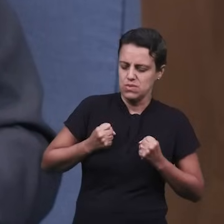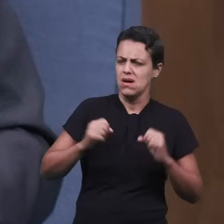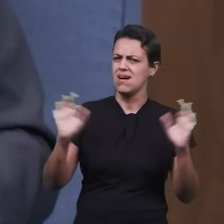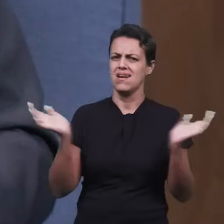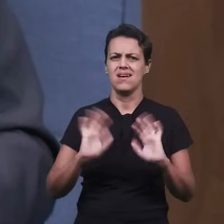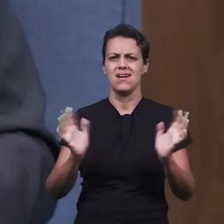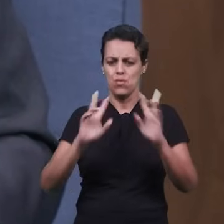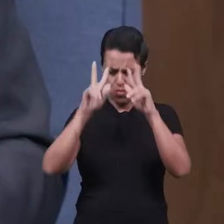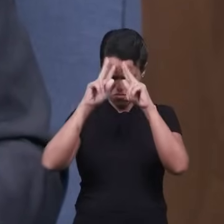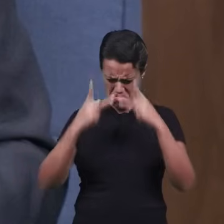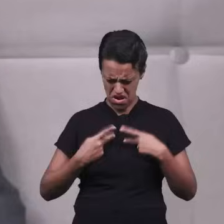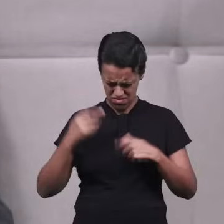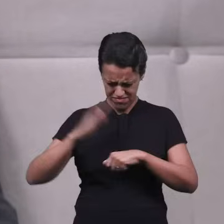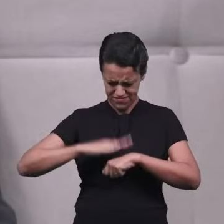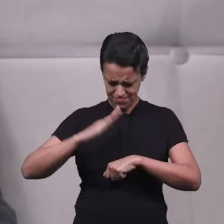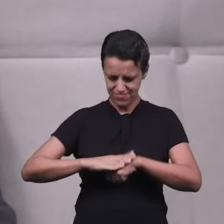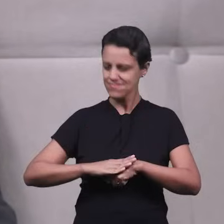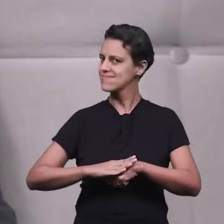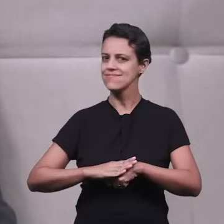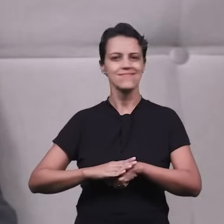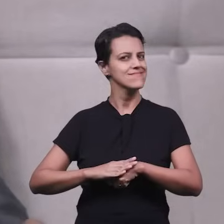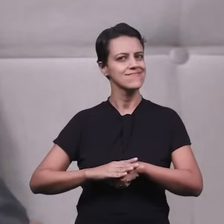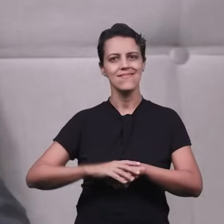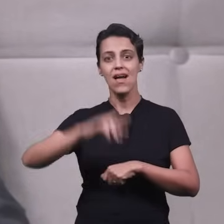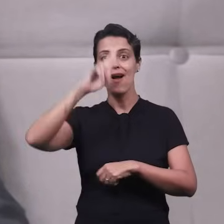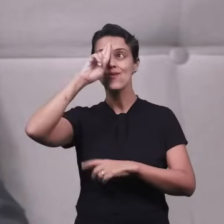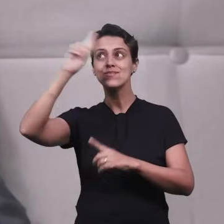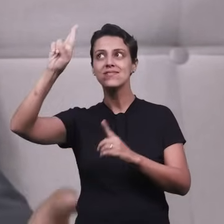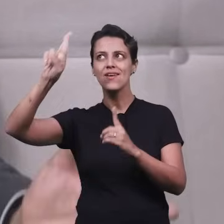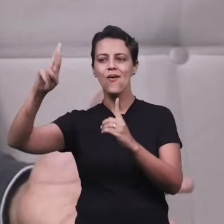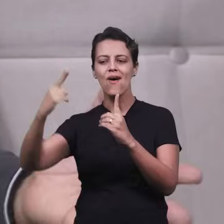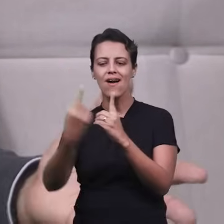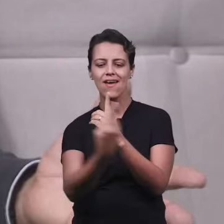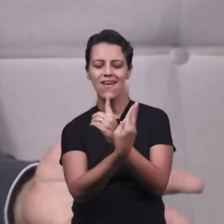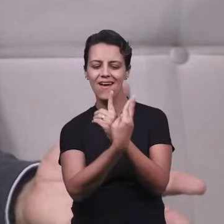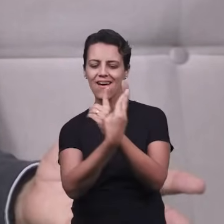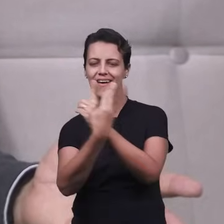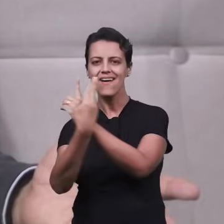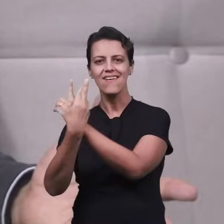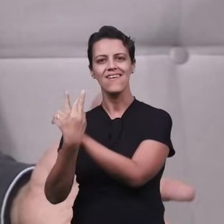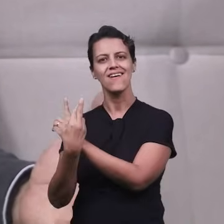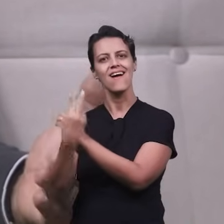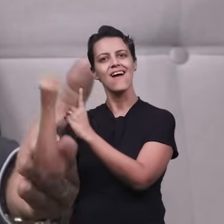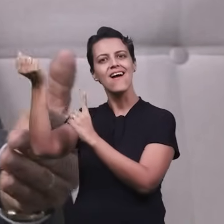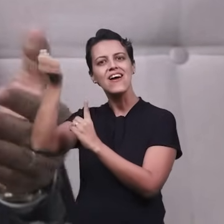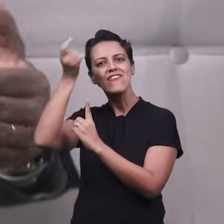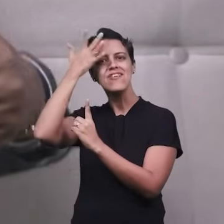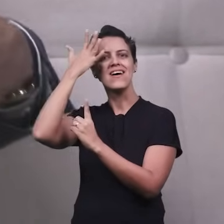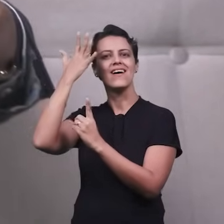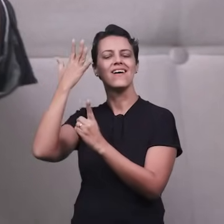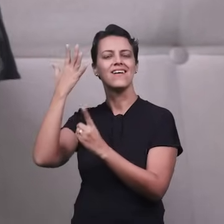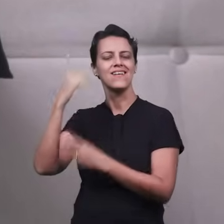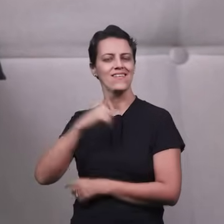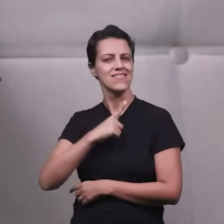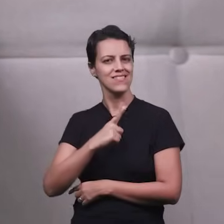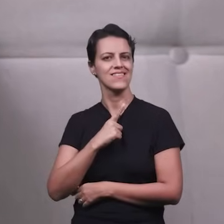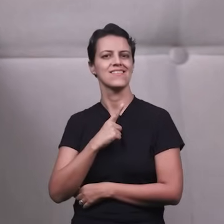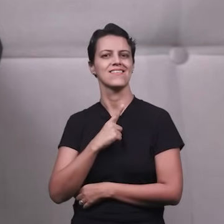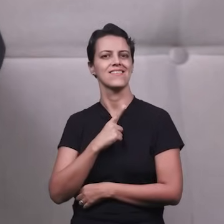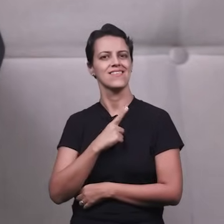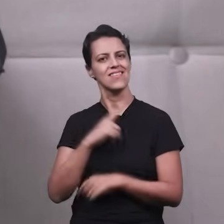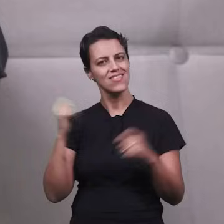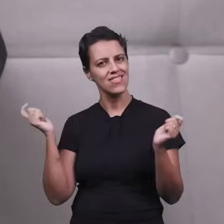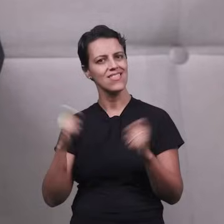rei. É tudo dele, né? Então nós estamos só gratos, porque ele deu essa obra, a condição de acessarmos